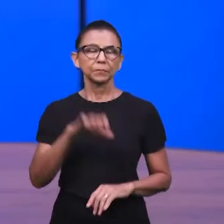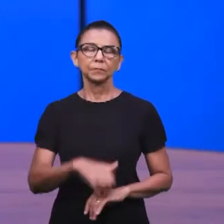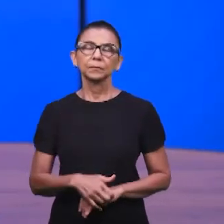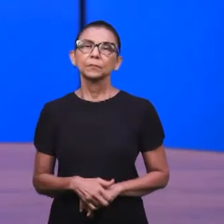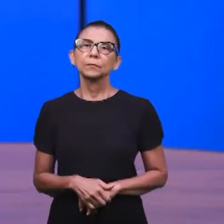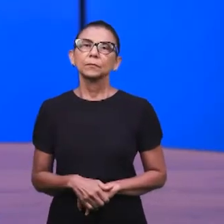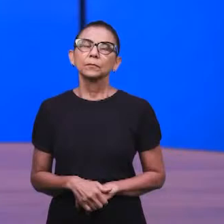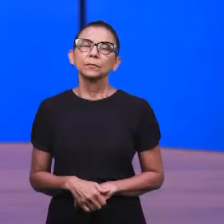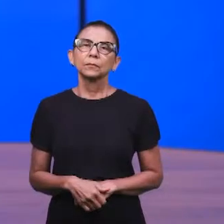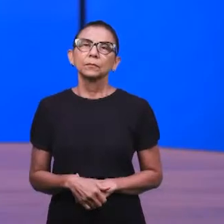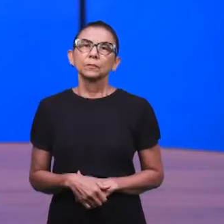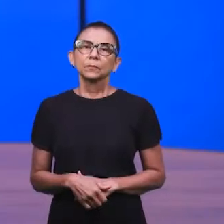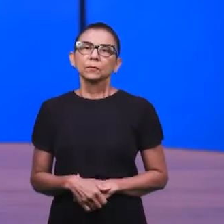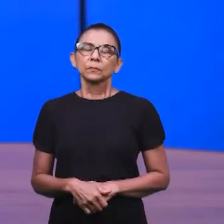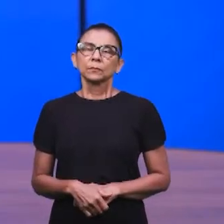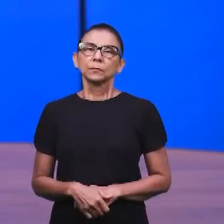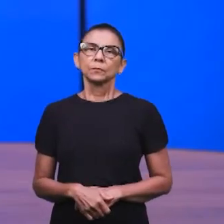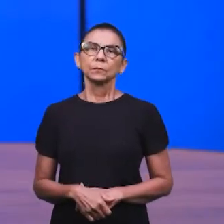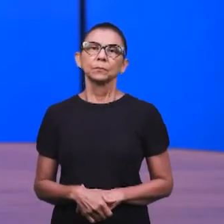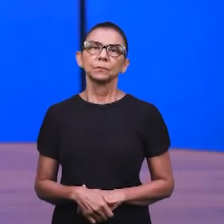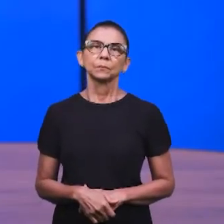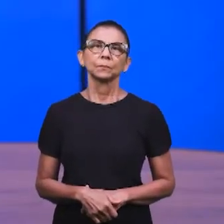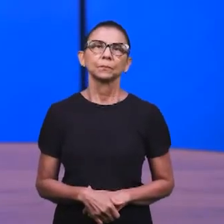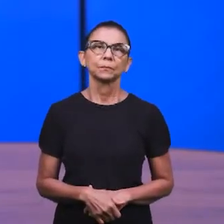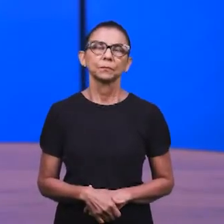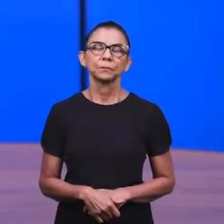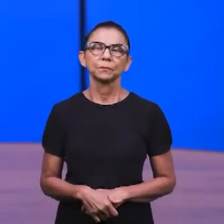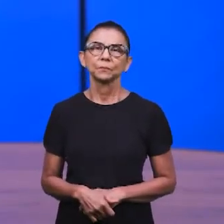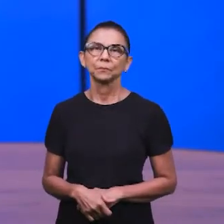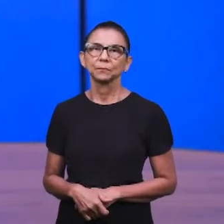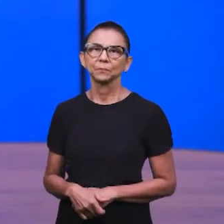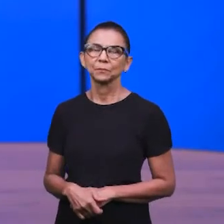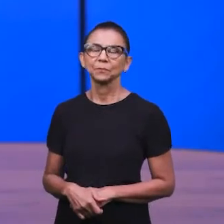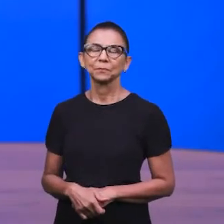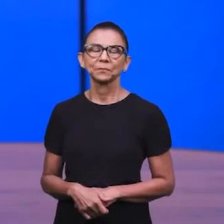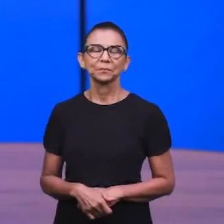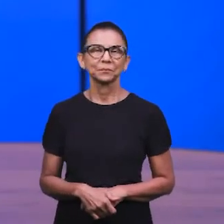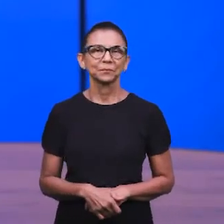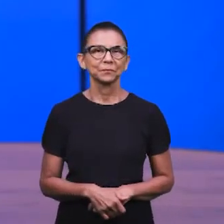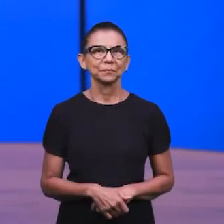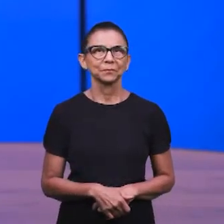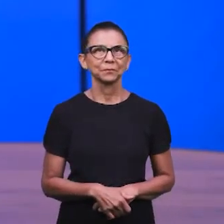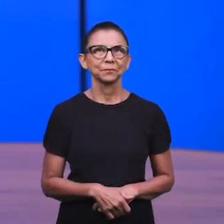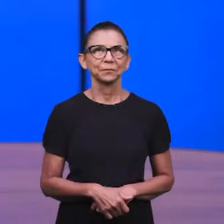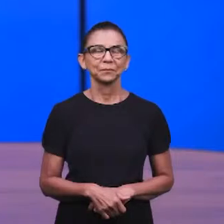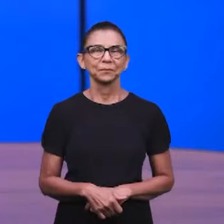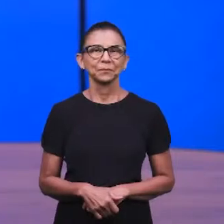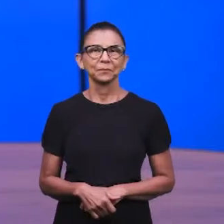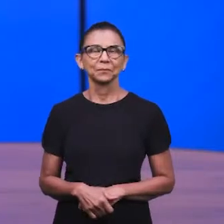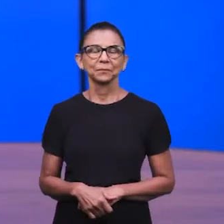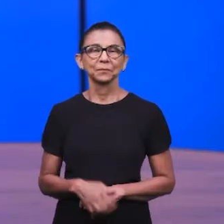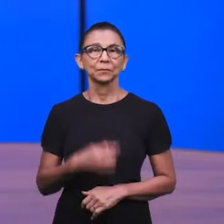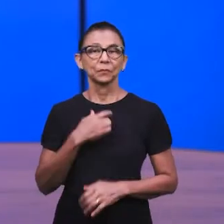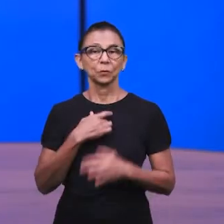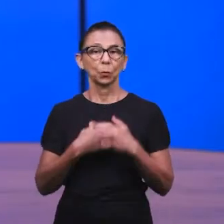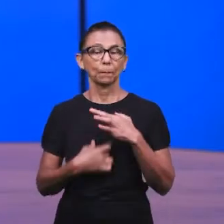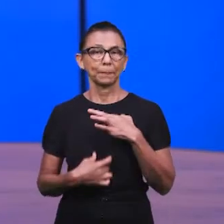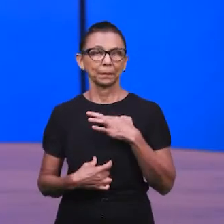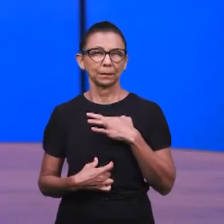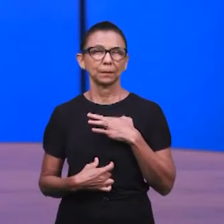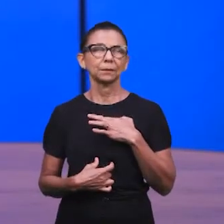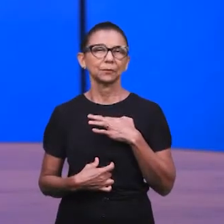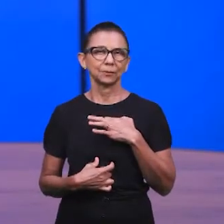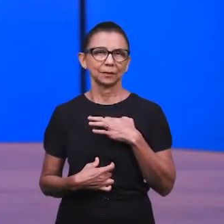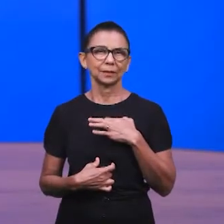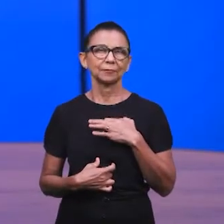5, versículo 9. E esse comentário agora, quem vai fazer é o Patrick Teixeira. Patrick Teixeira é